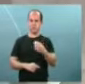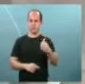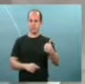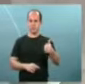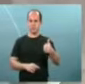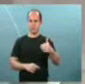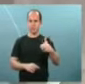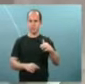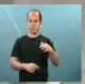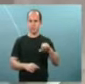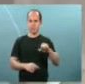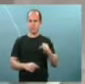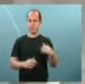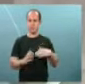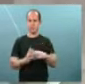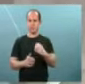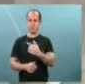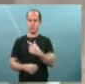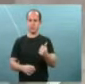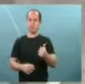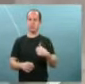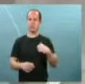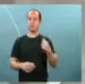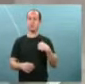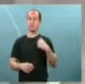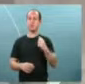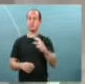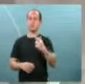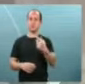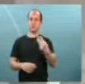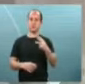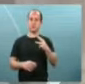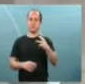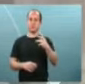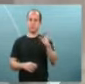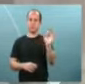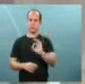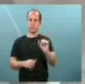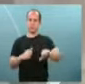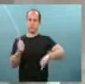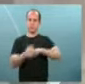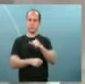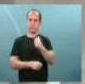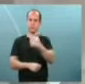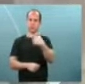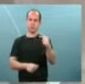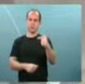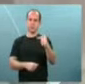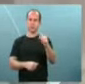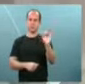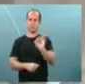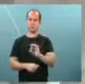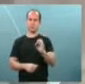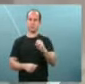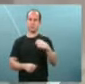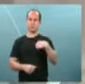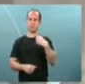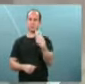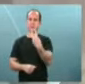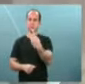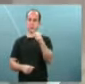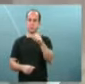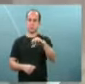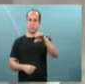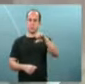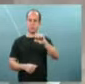de 13,1% para 17%, um crescimento de 3,9 percentuais,